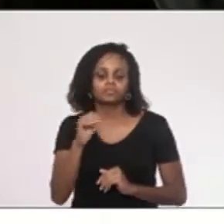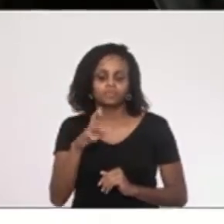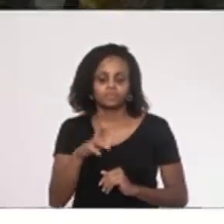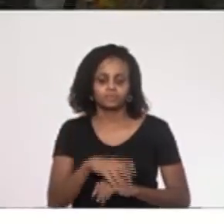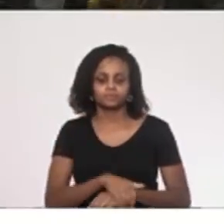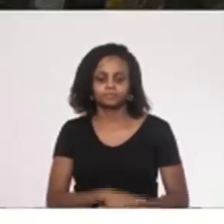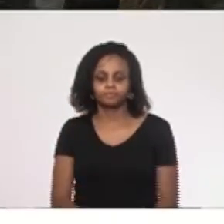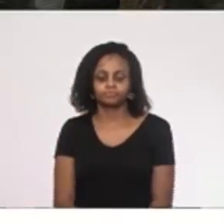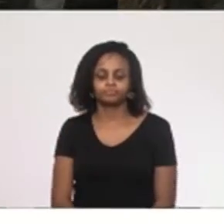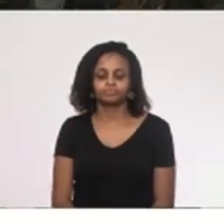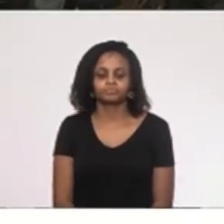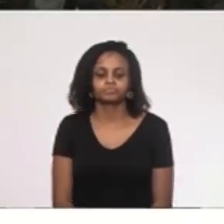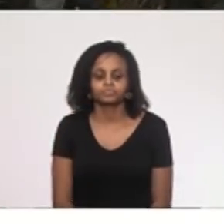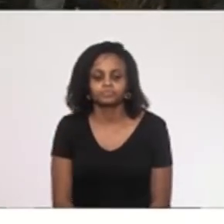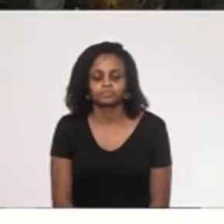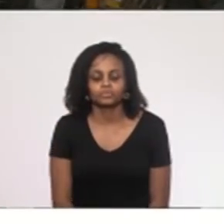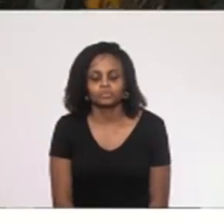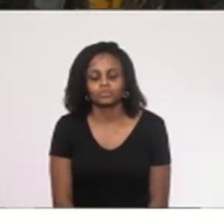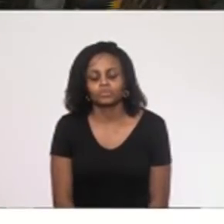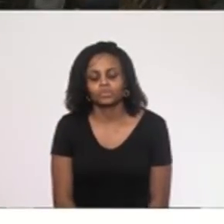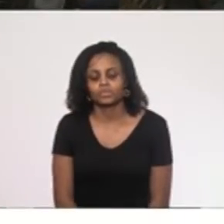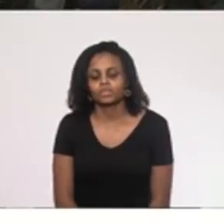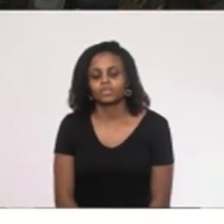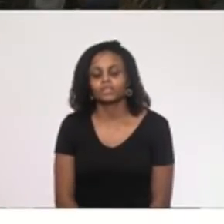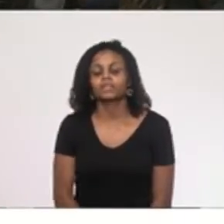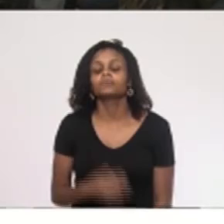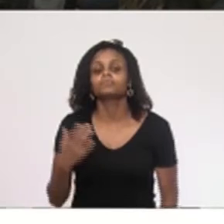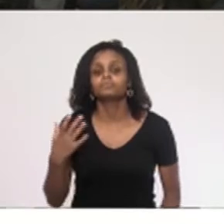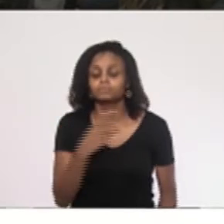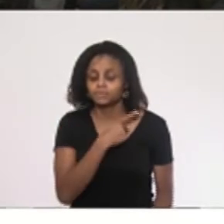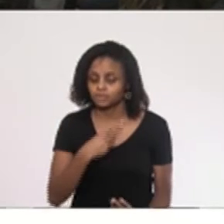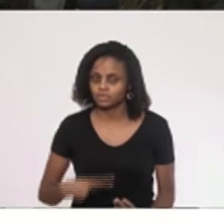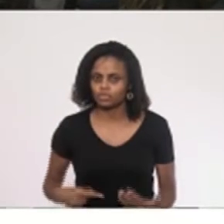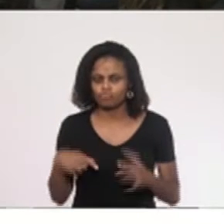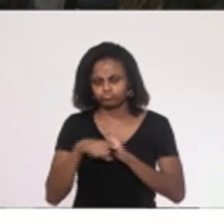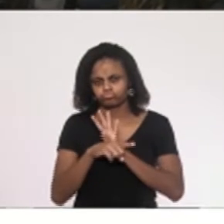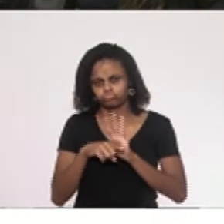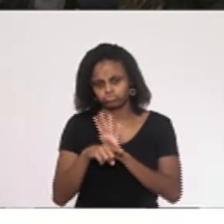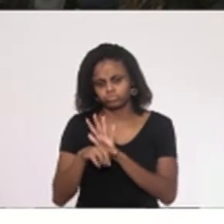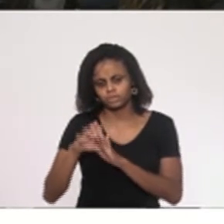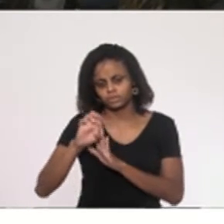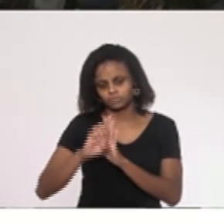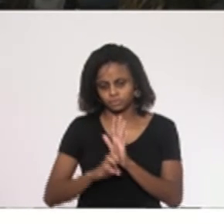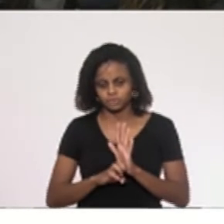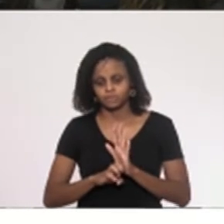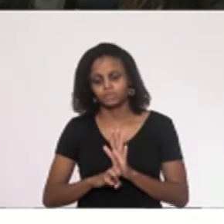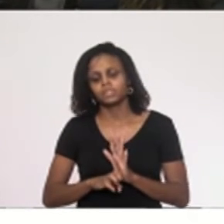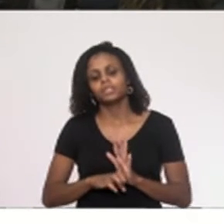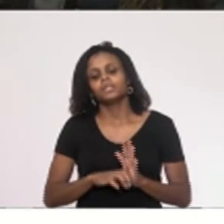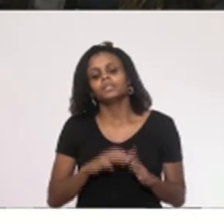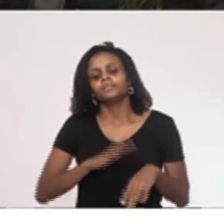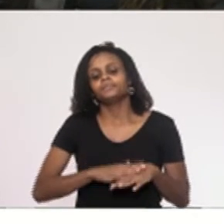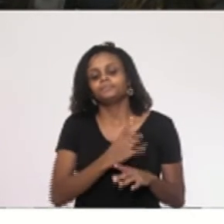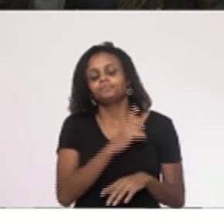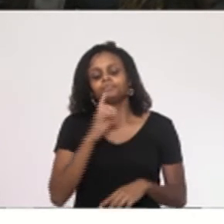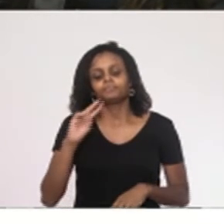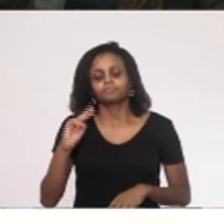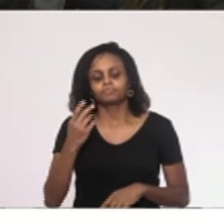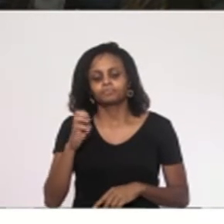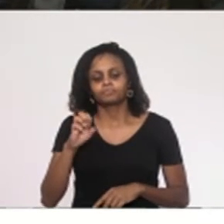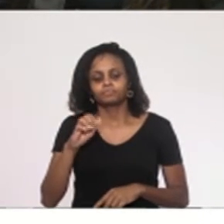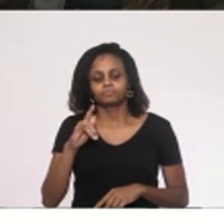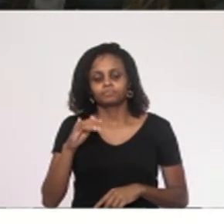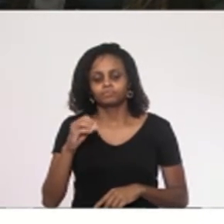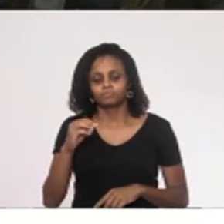Senhor presidente, quando eu examinei essa emenda do deputado Eliomar Coelho,